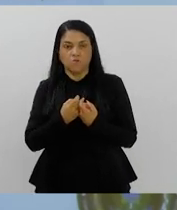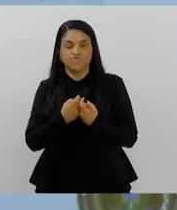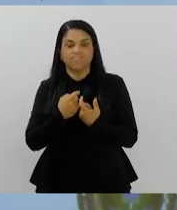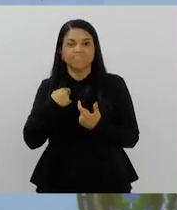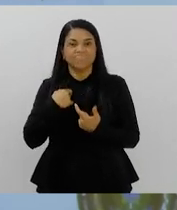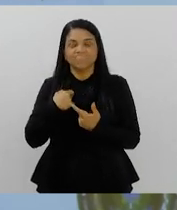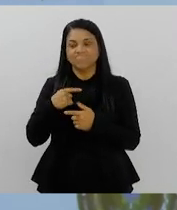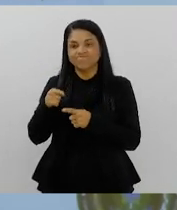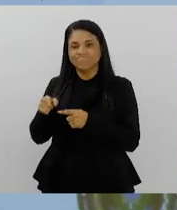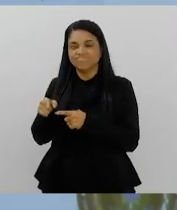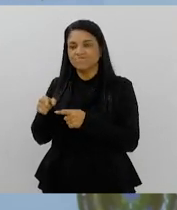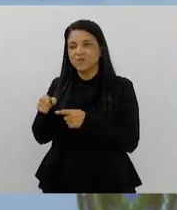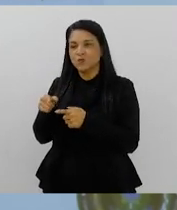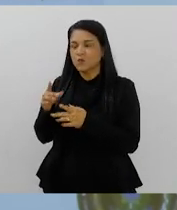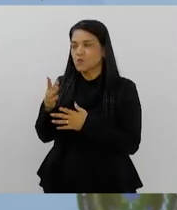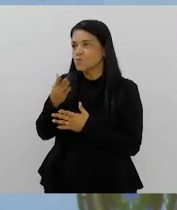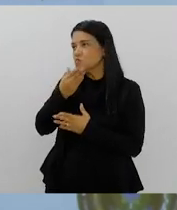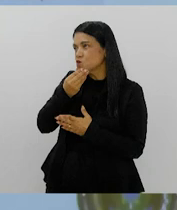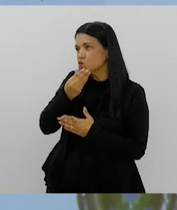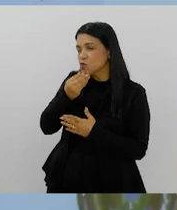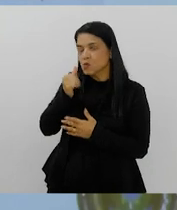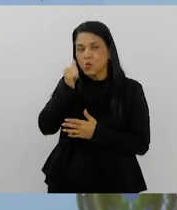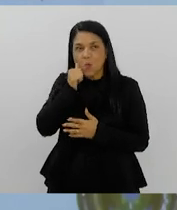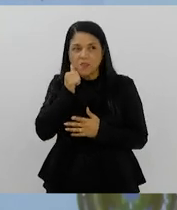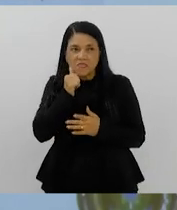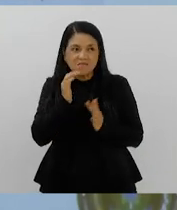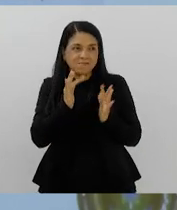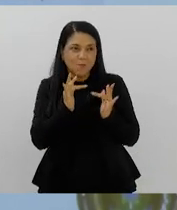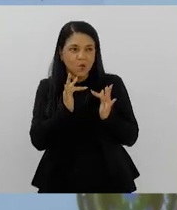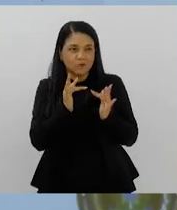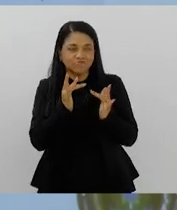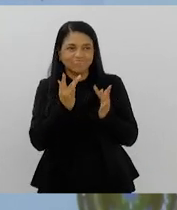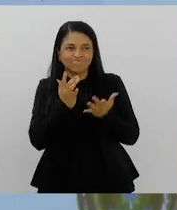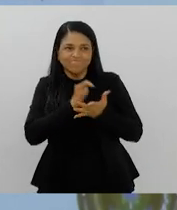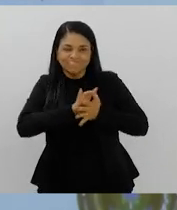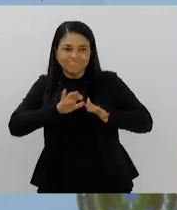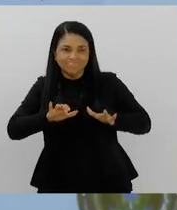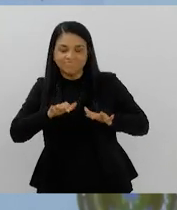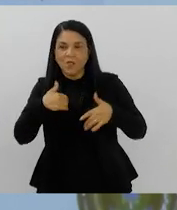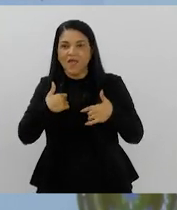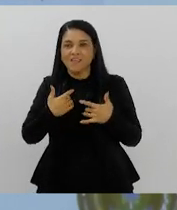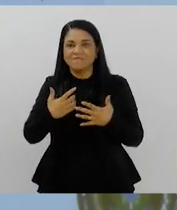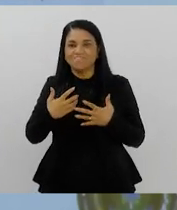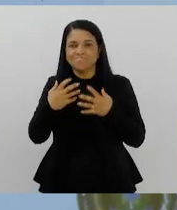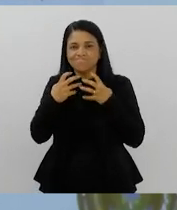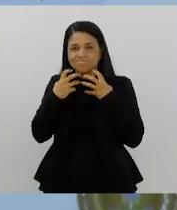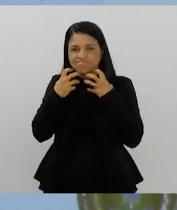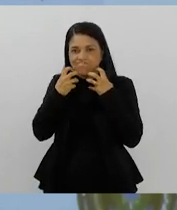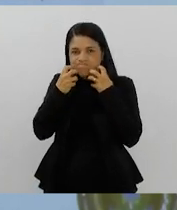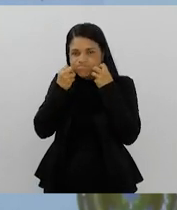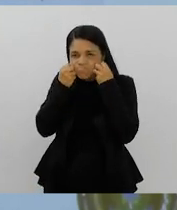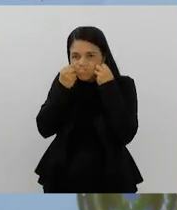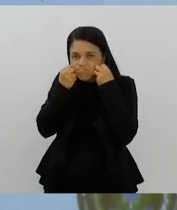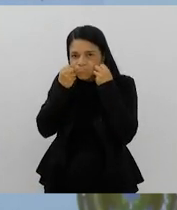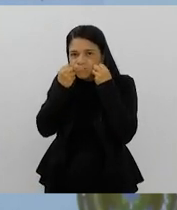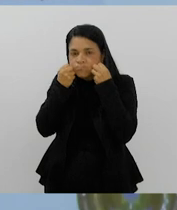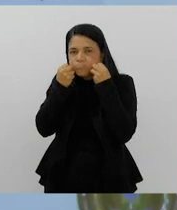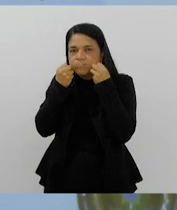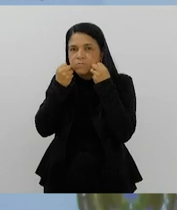com algum menino, alguma menina, e, por isso, se frustrar, querer que não ter a